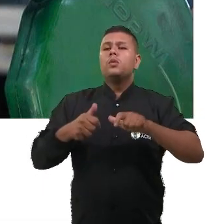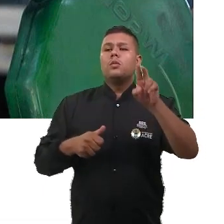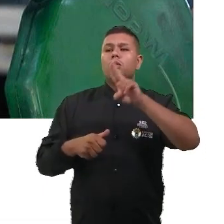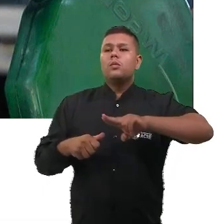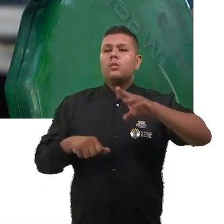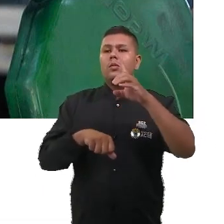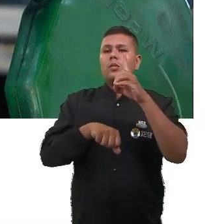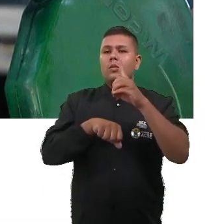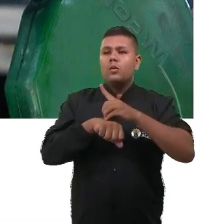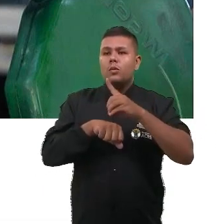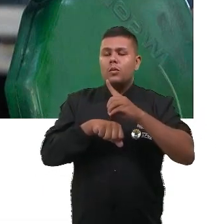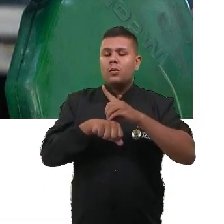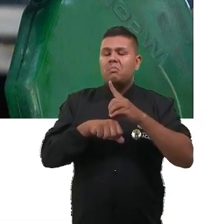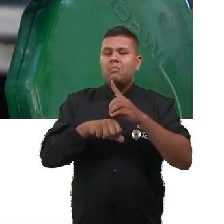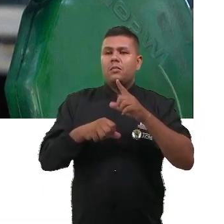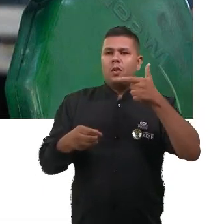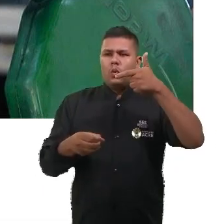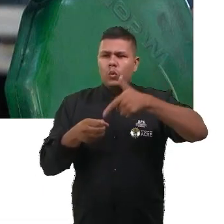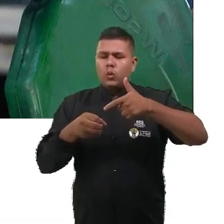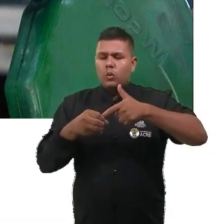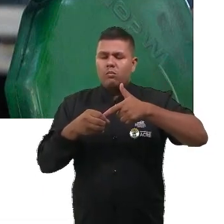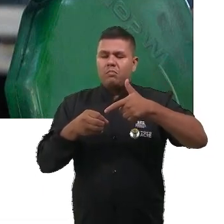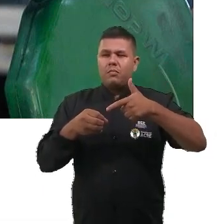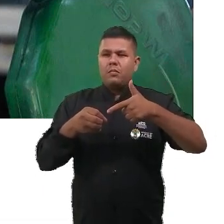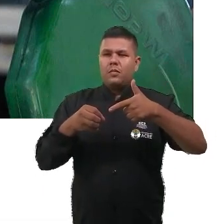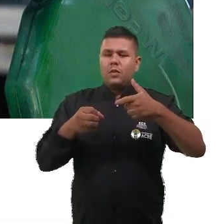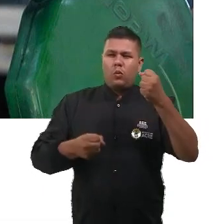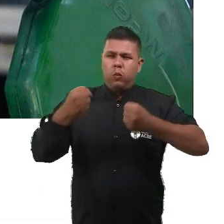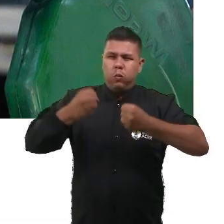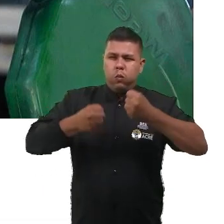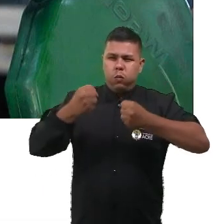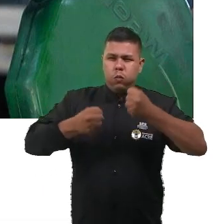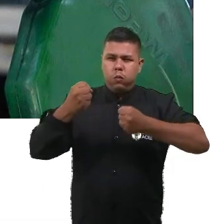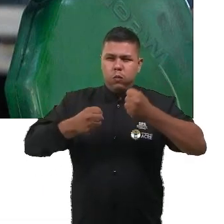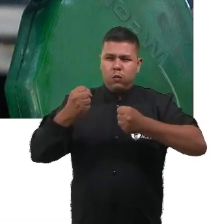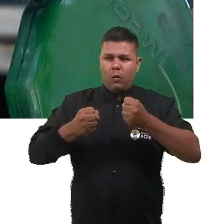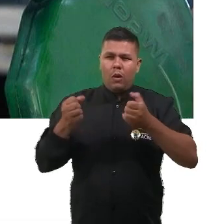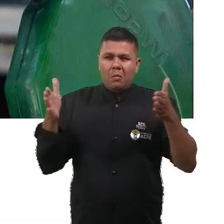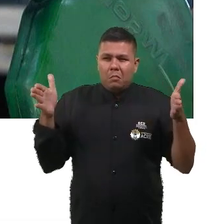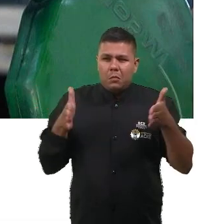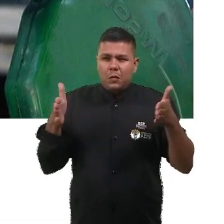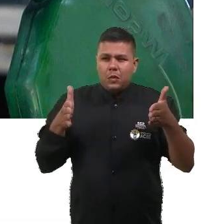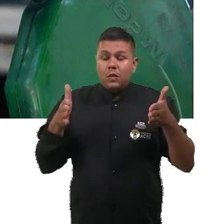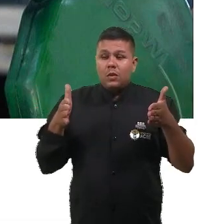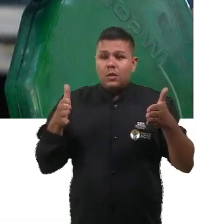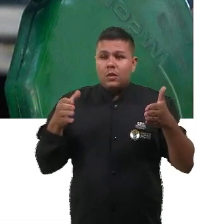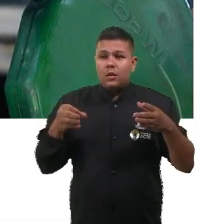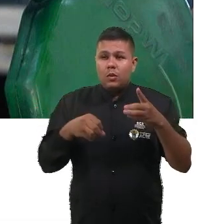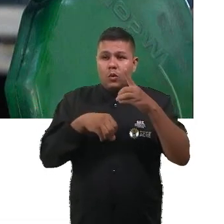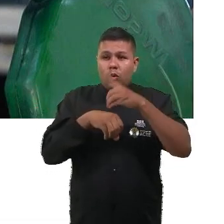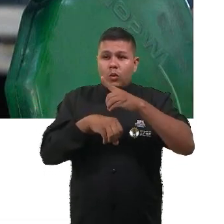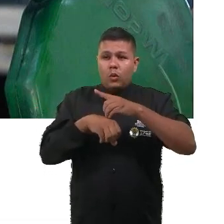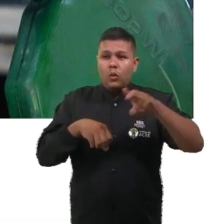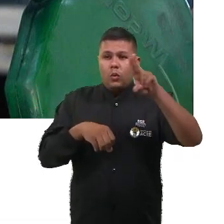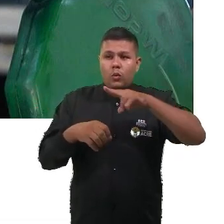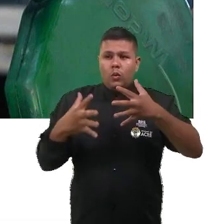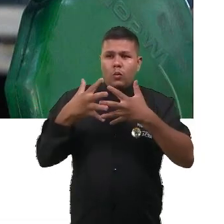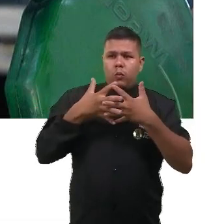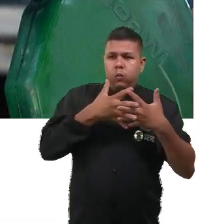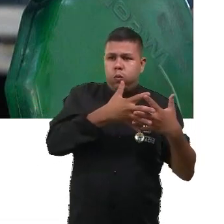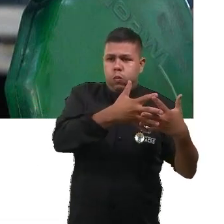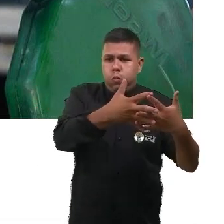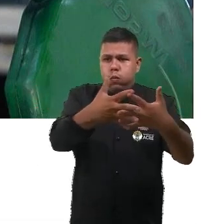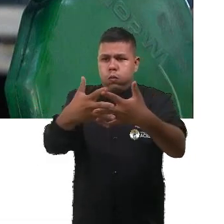que gasolina é usada em carros pequenos, carros de passeio, e o diesel, ele é usado em caminhões, motores a